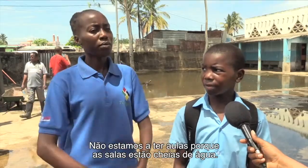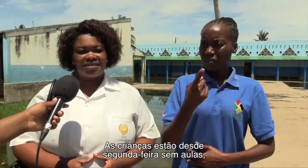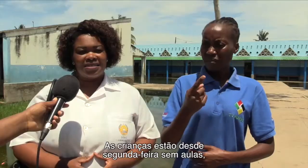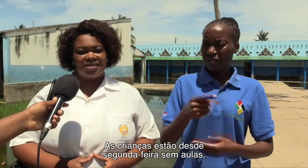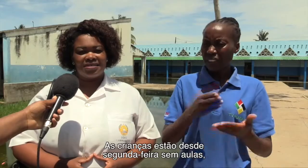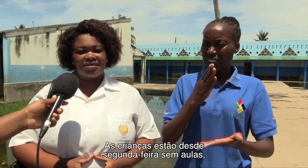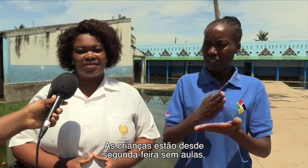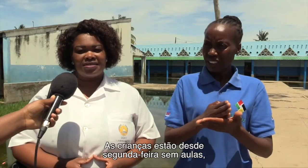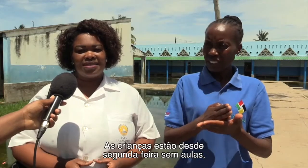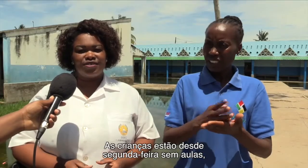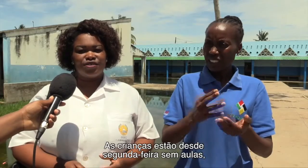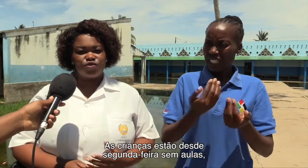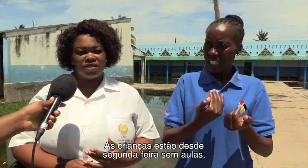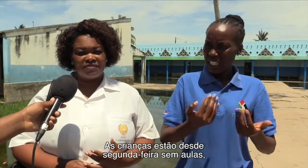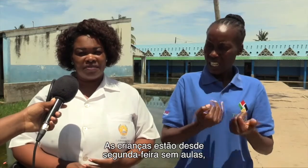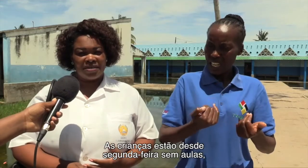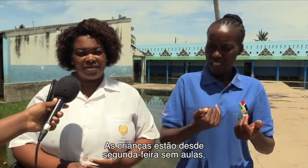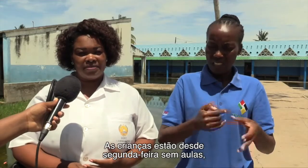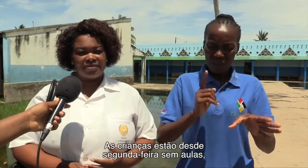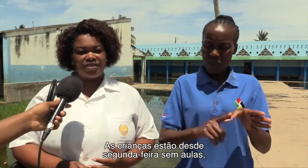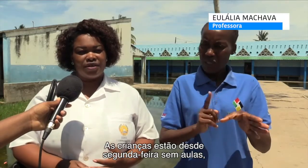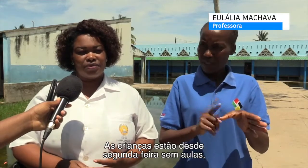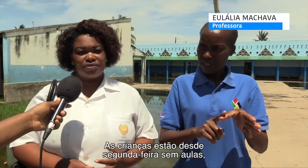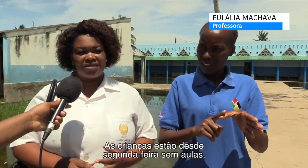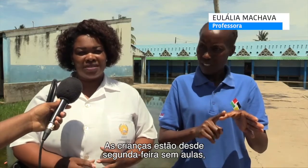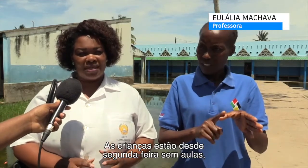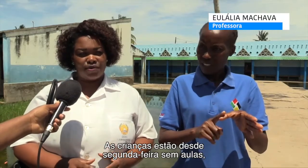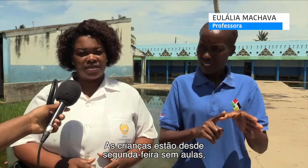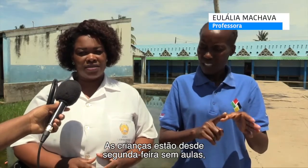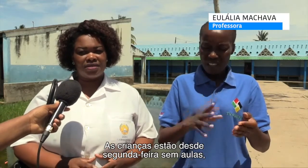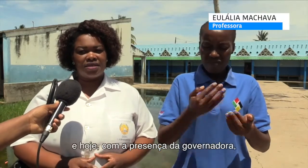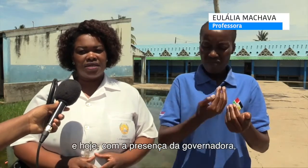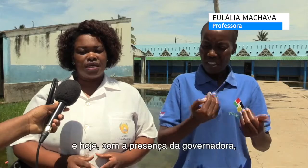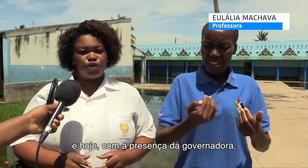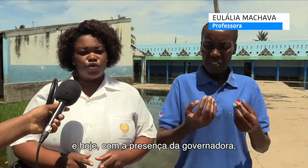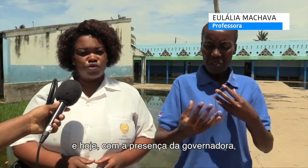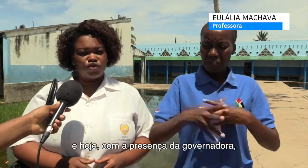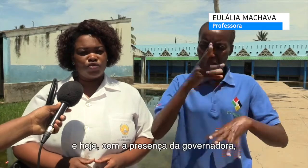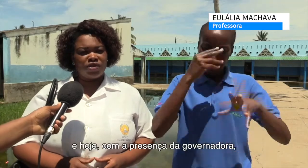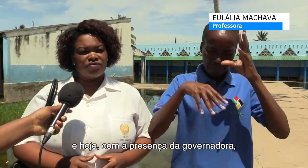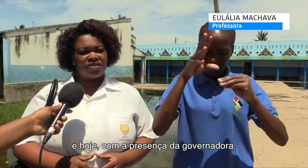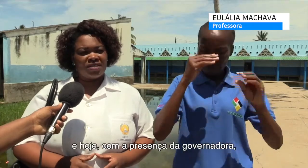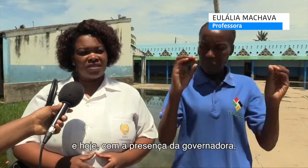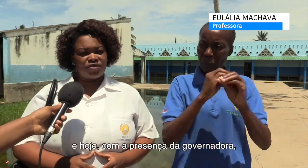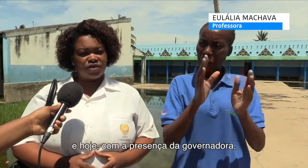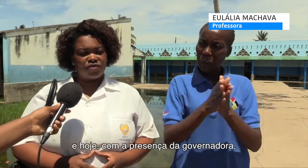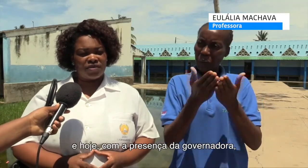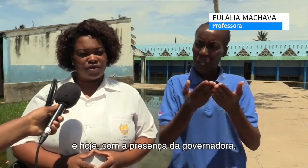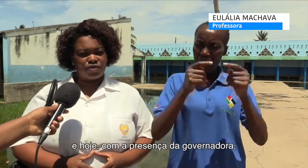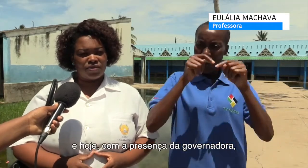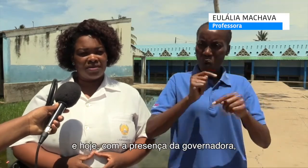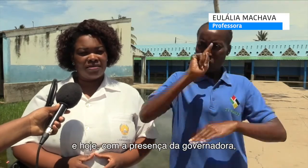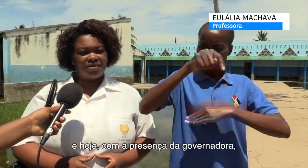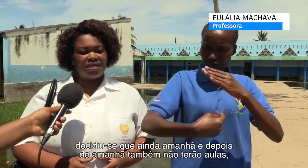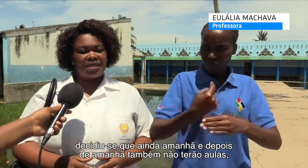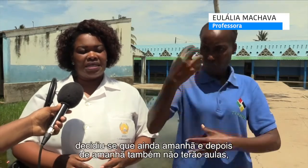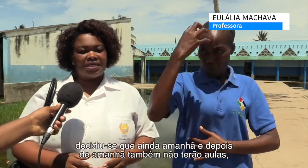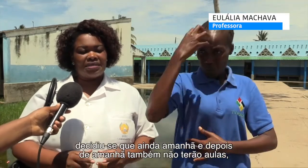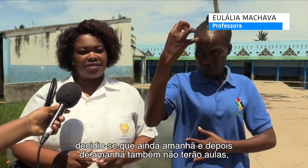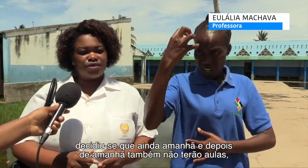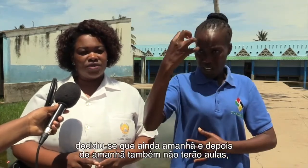As crianças, desde segunda-feira, estão sem aulas. E hoje, com a visita da senhora governadora,